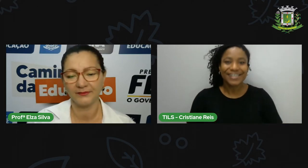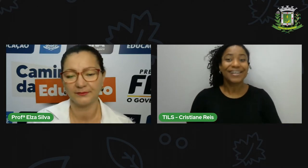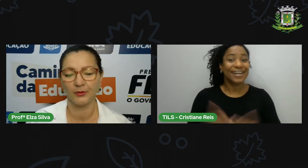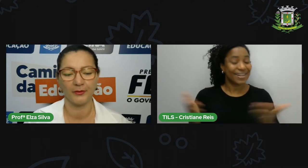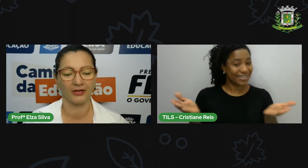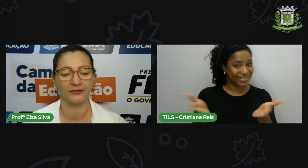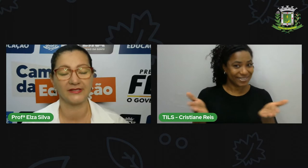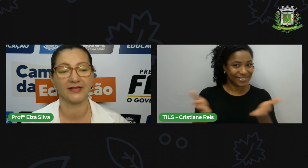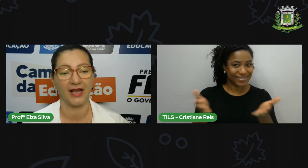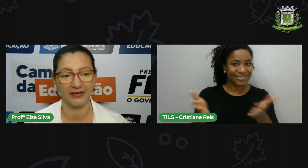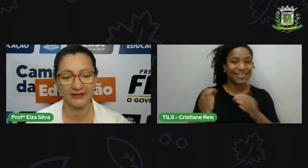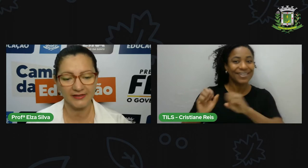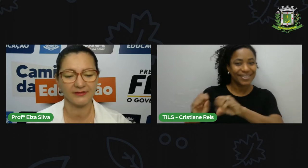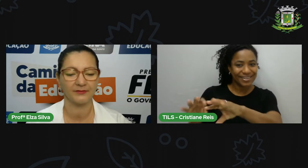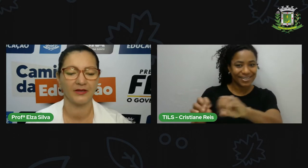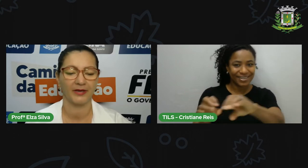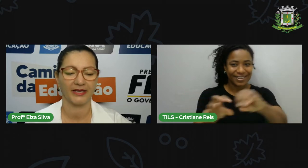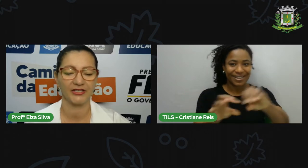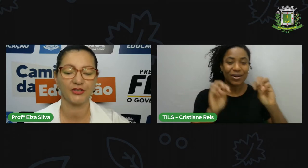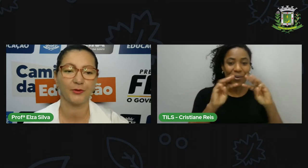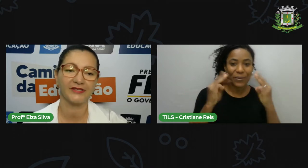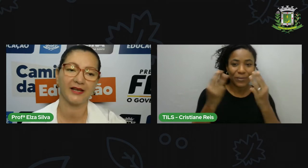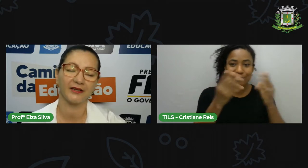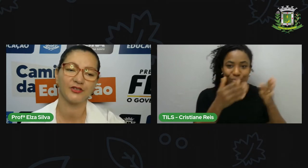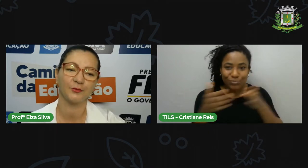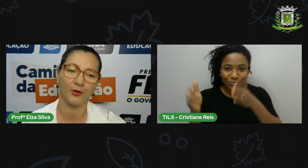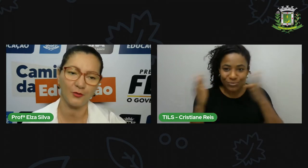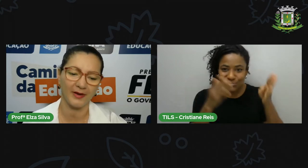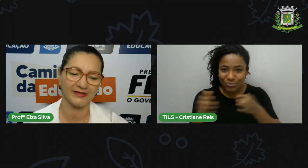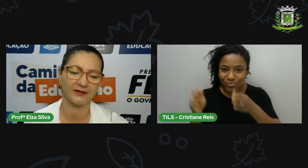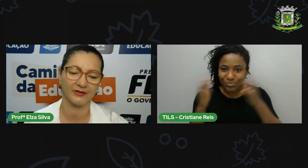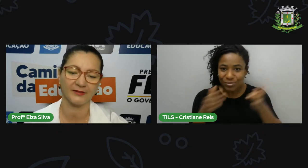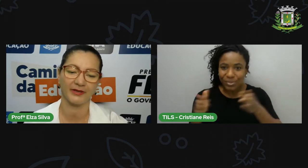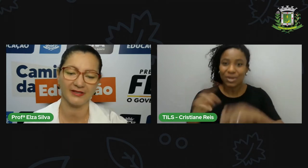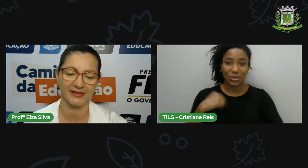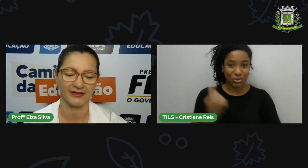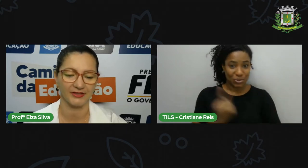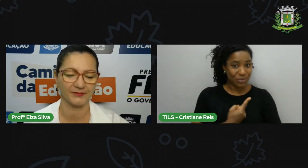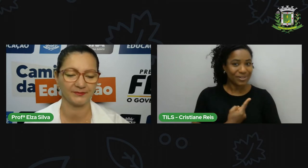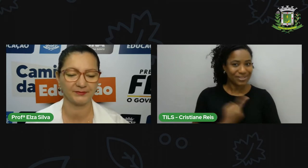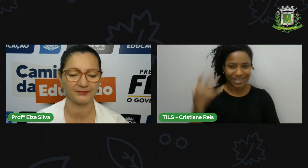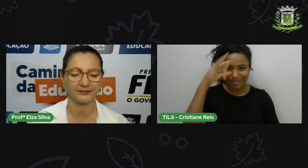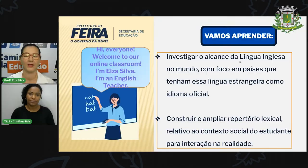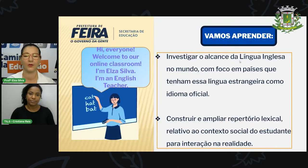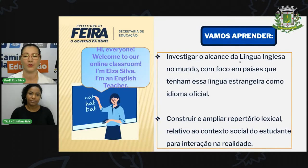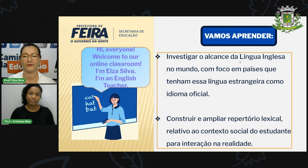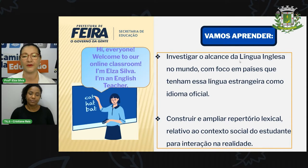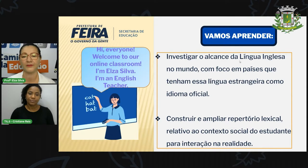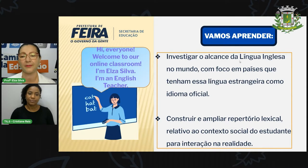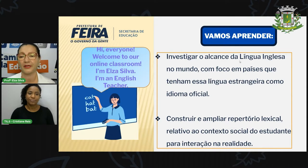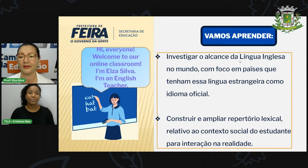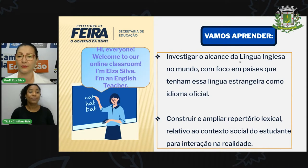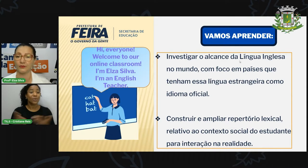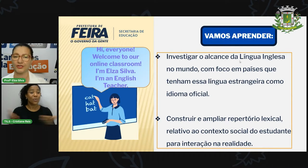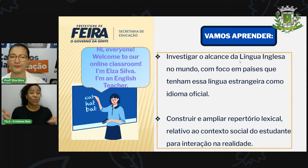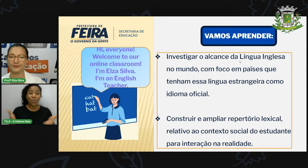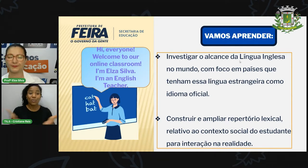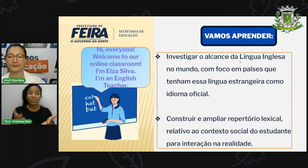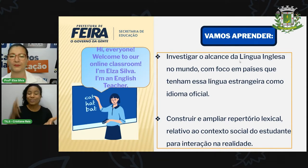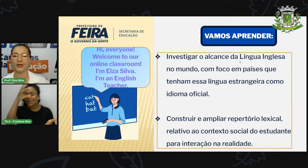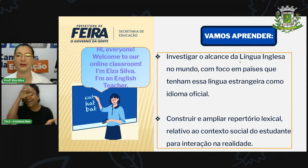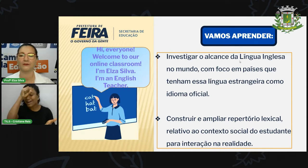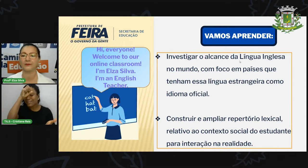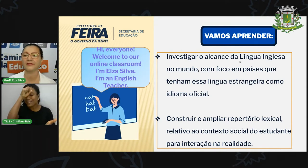aula por meio dos slides, para que a gente possa garantir um pouco mais a nossa aprendizagem. O que vamos aprender hoje?